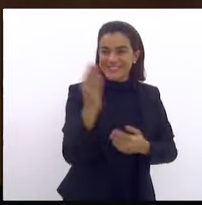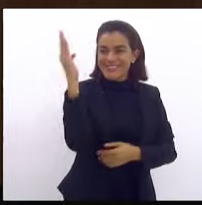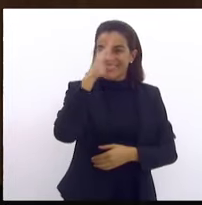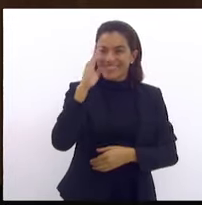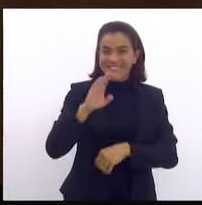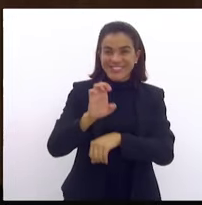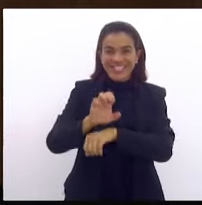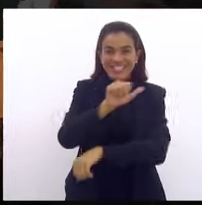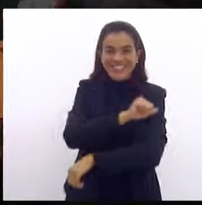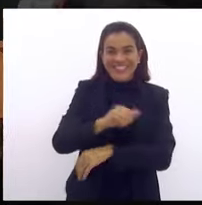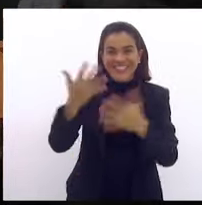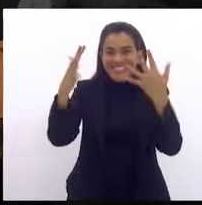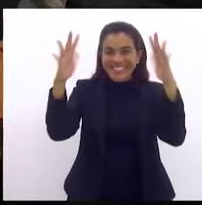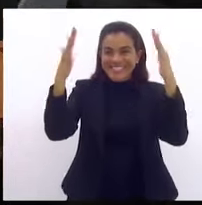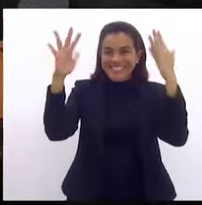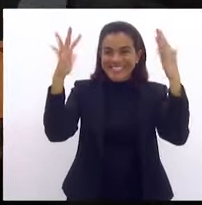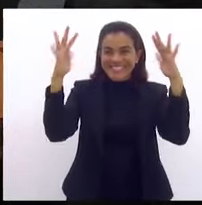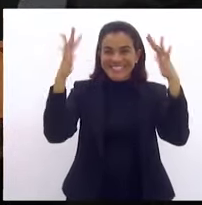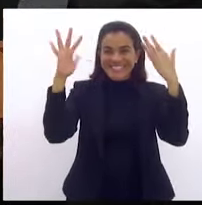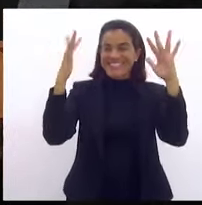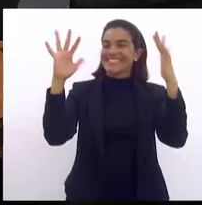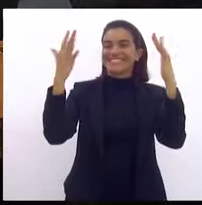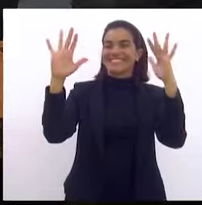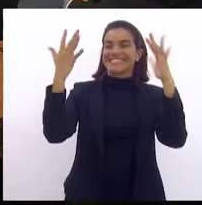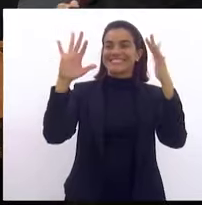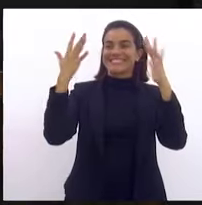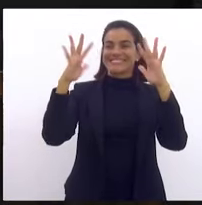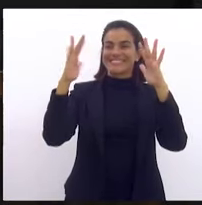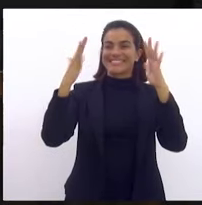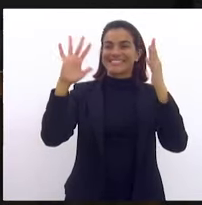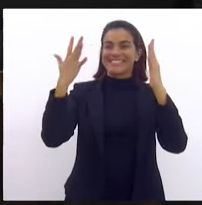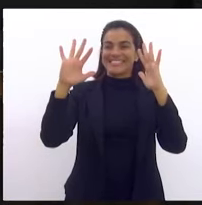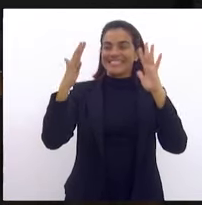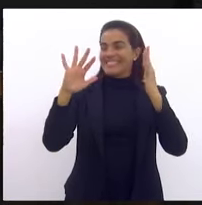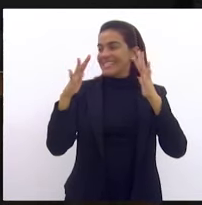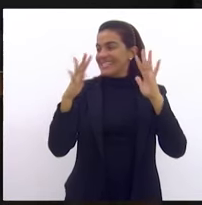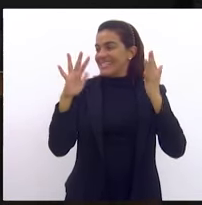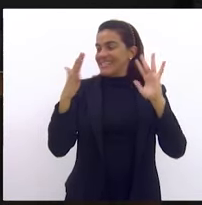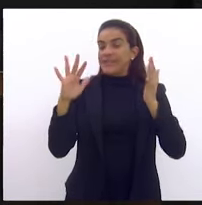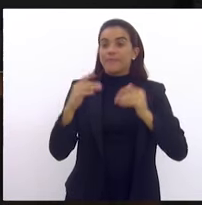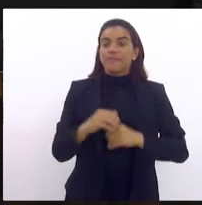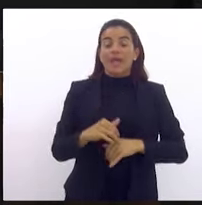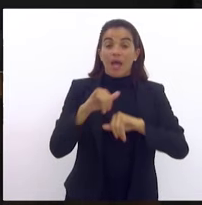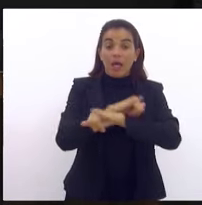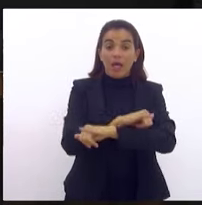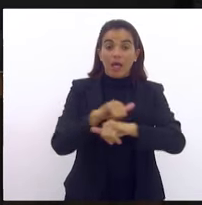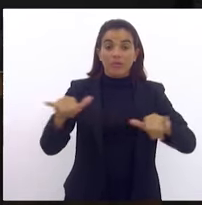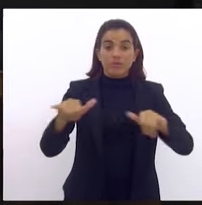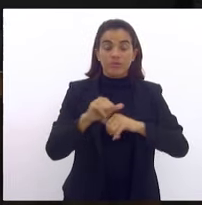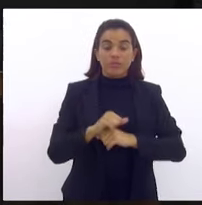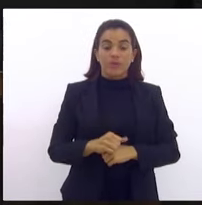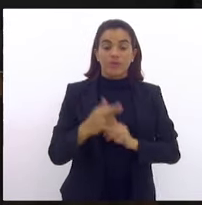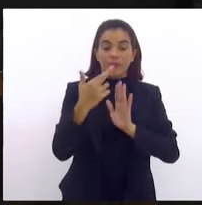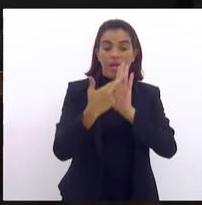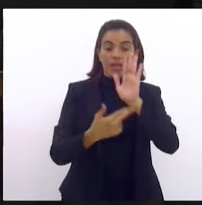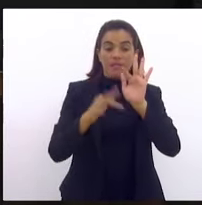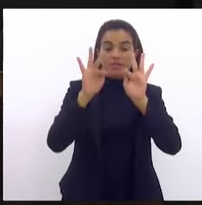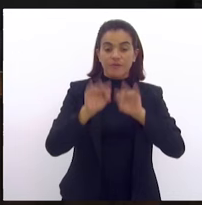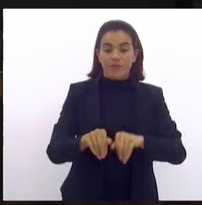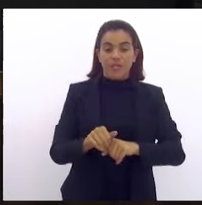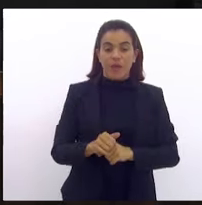Estado do Rio de Janeiro. Muito obrigado. Muito obrigado, deputado Chico. Obrigado mais uma vez. Anuncio, redação